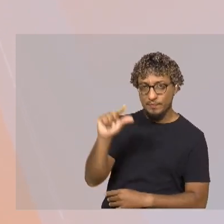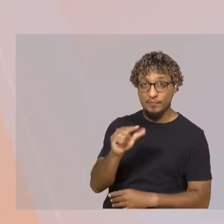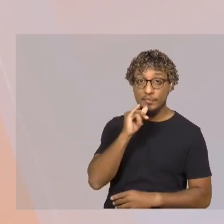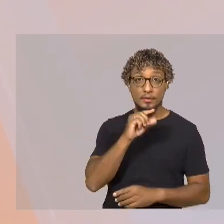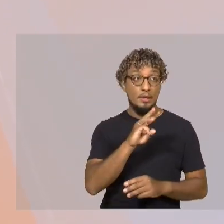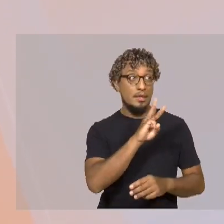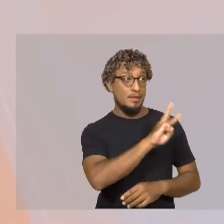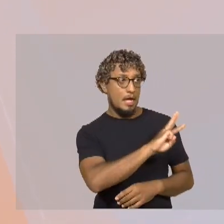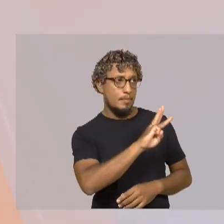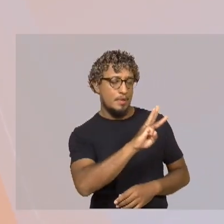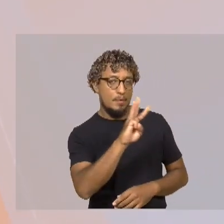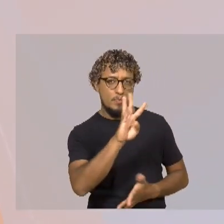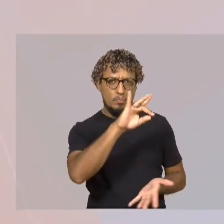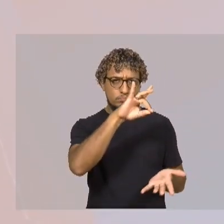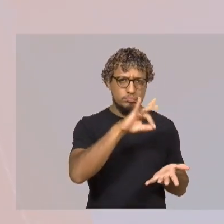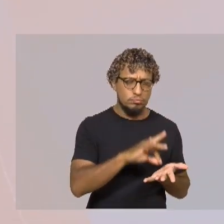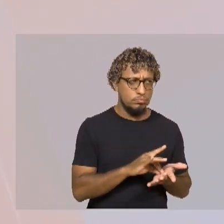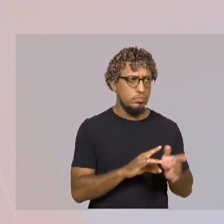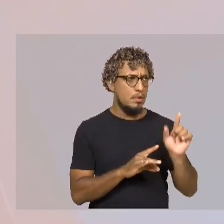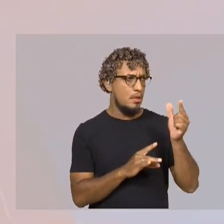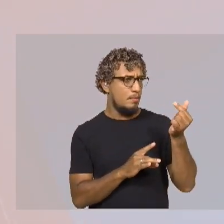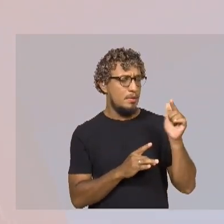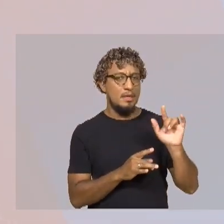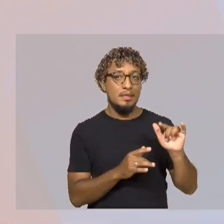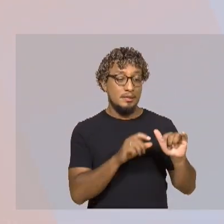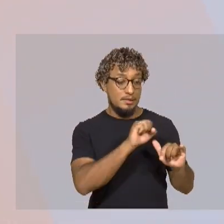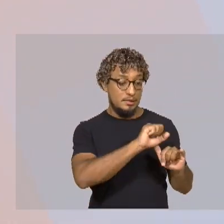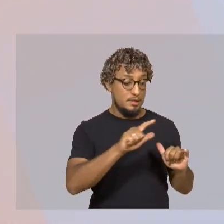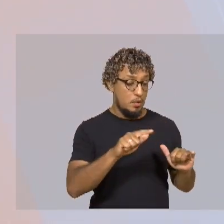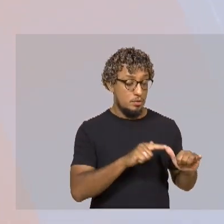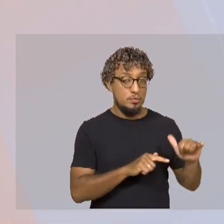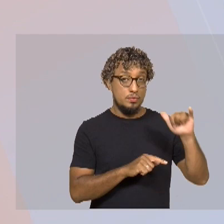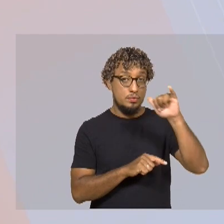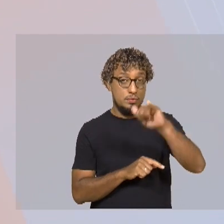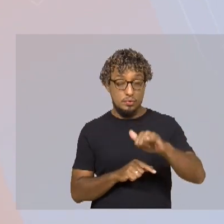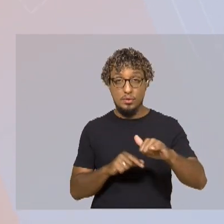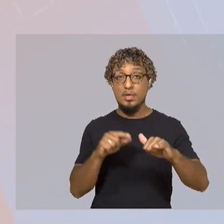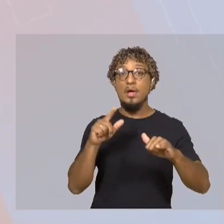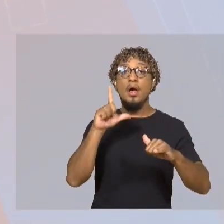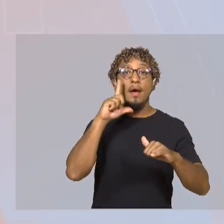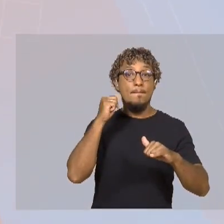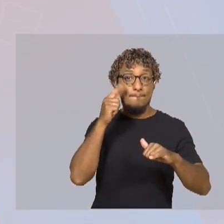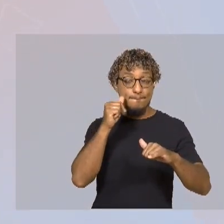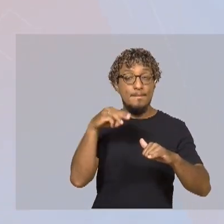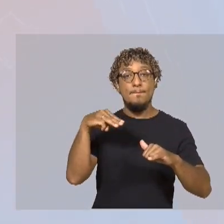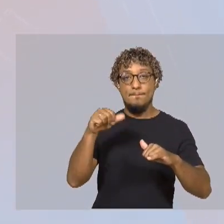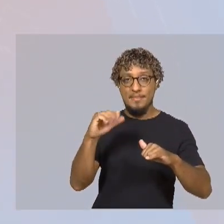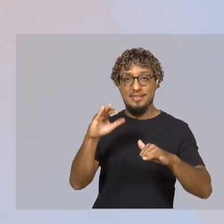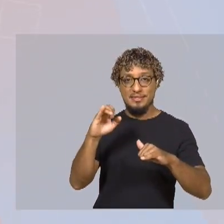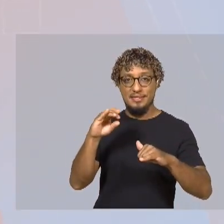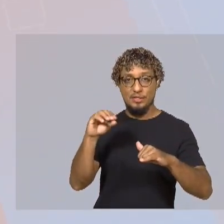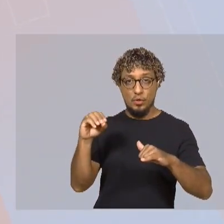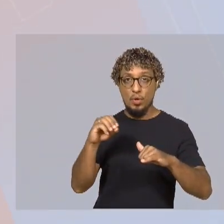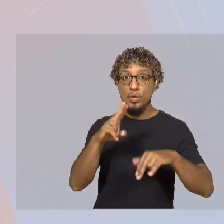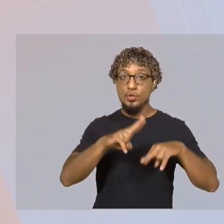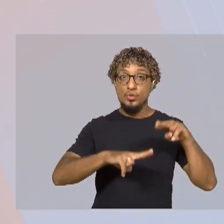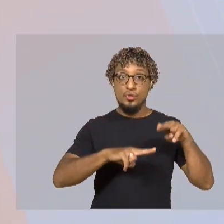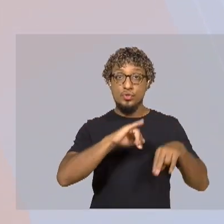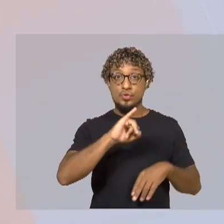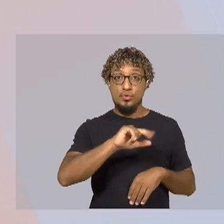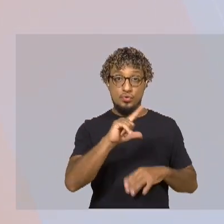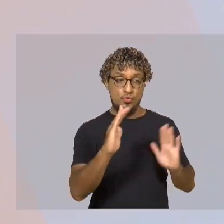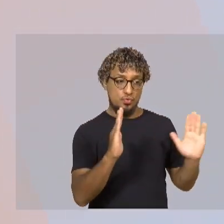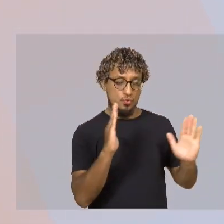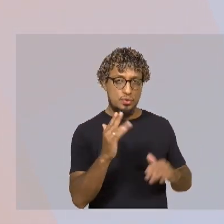site oficial das companhias aéreas está dizendo que um voo de São Luís para Maceió, por exemplo, em julho, que é altíssima temporada,